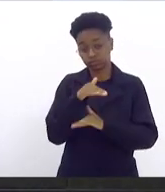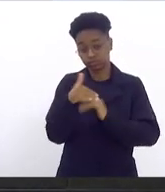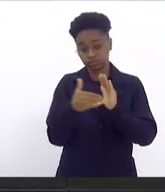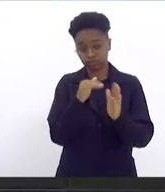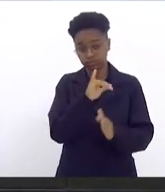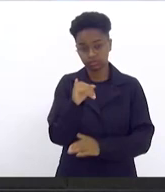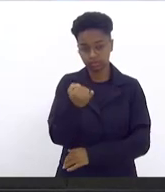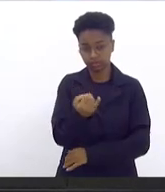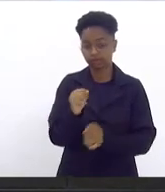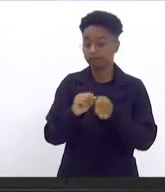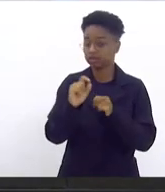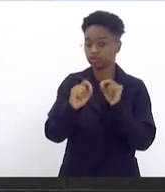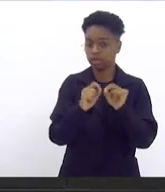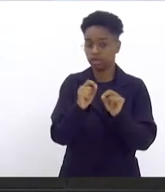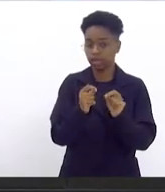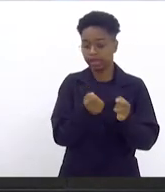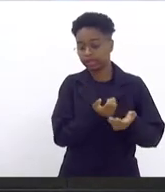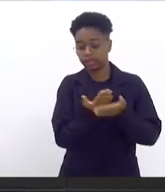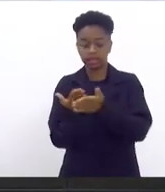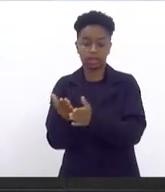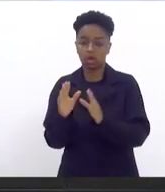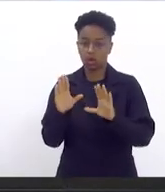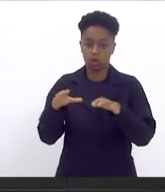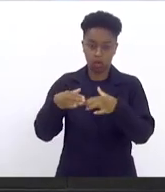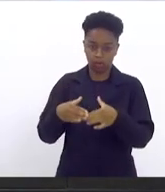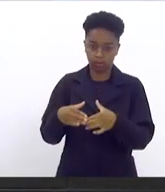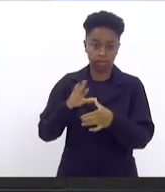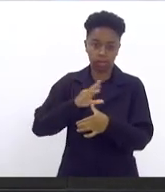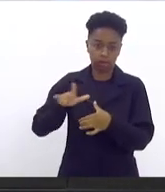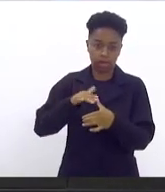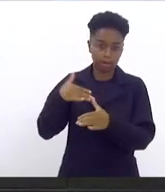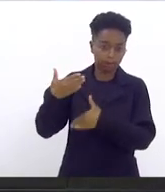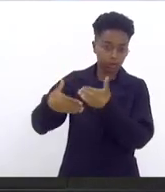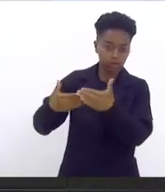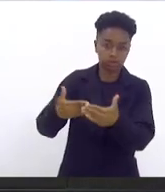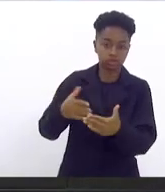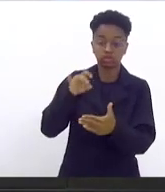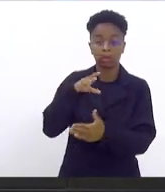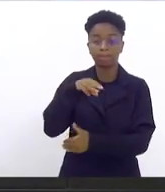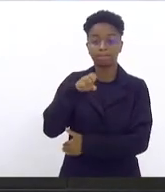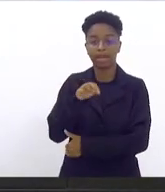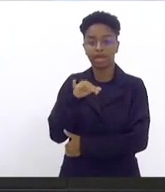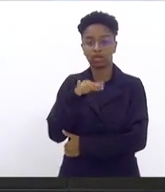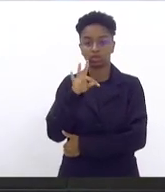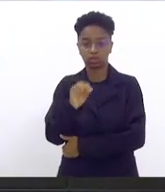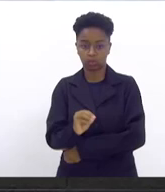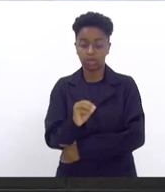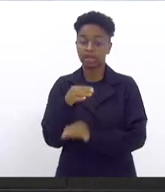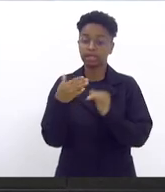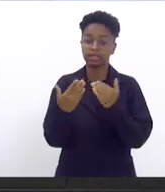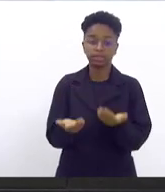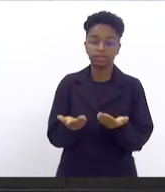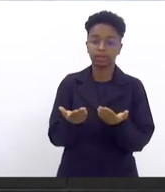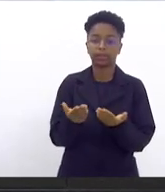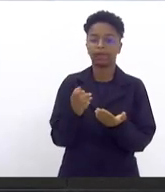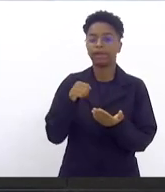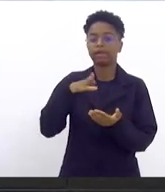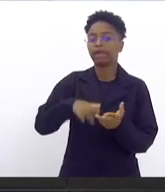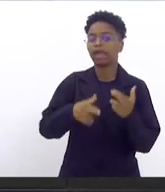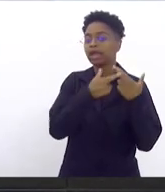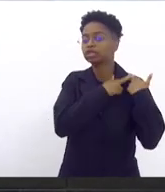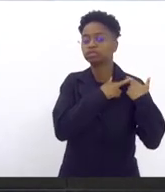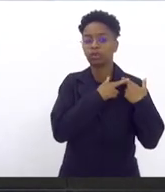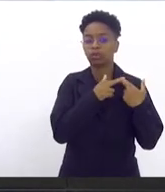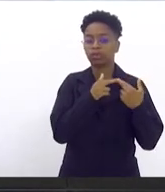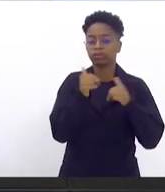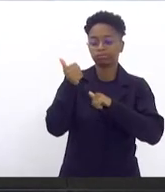é passar para as comissões que não são processuais, são só de mérito. Sim. Então, a quem cabe o